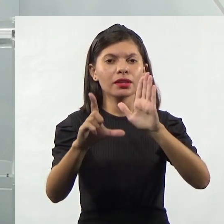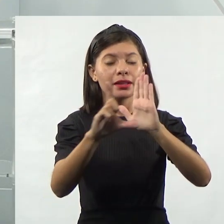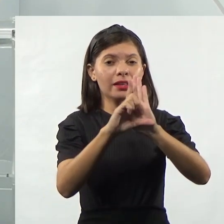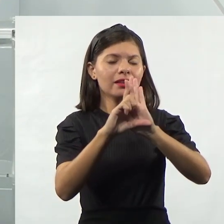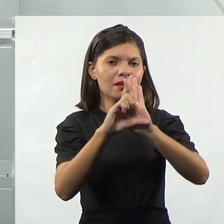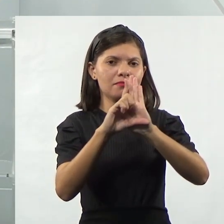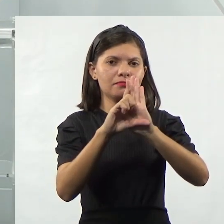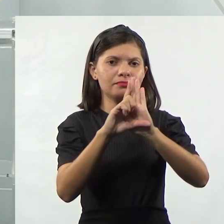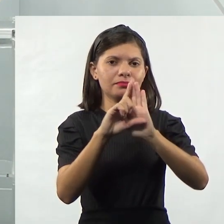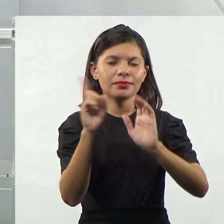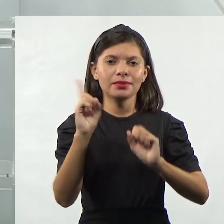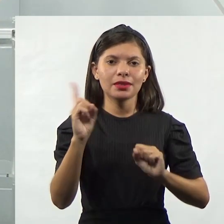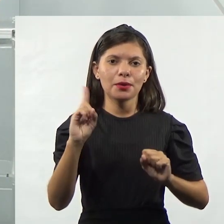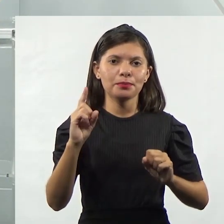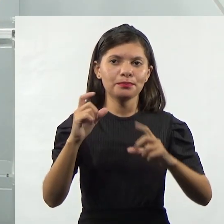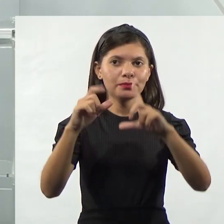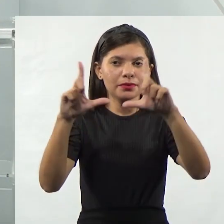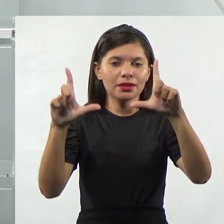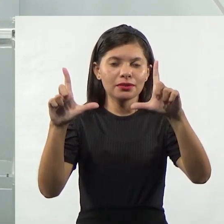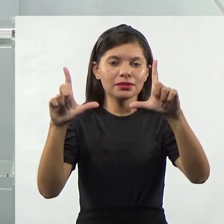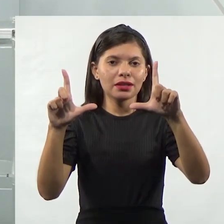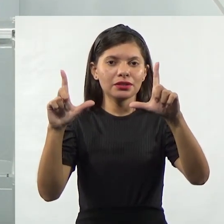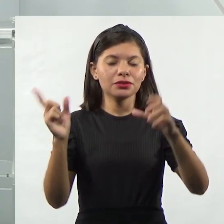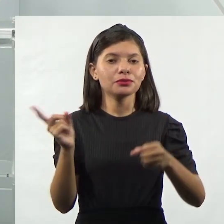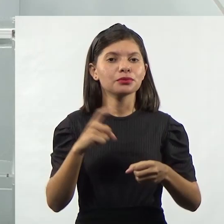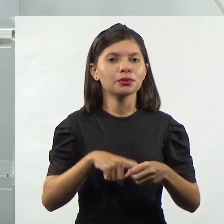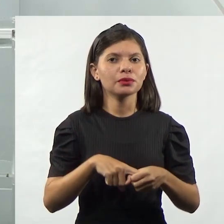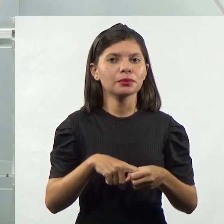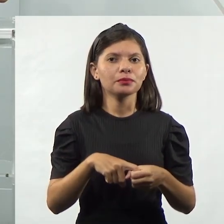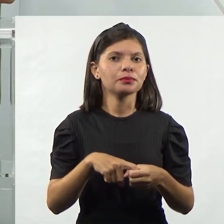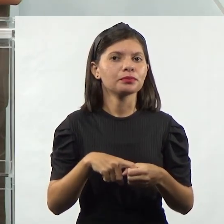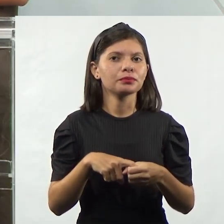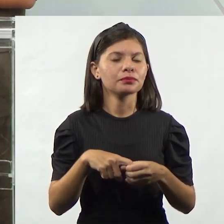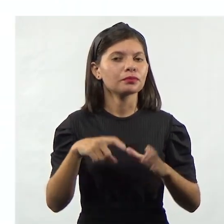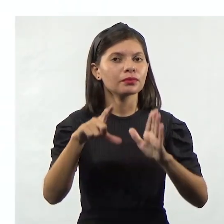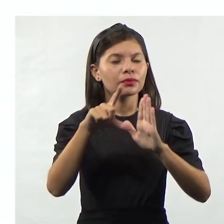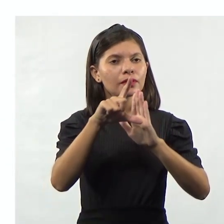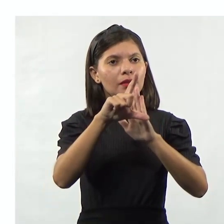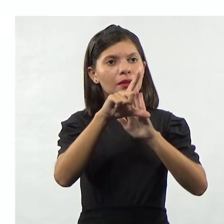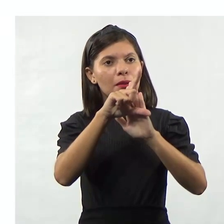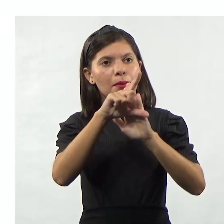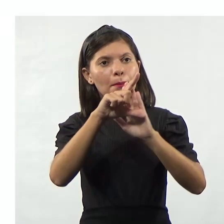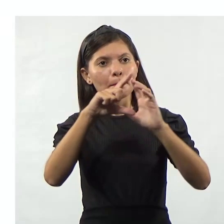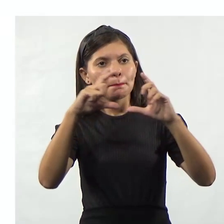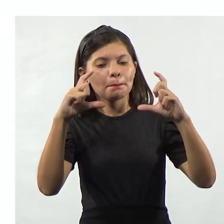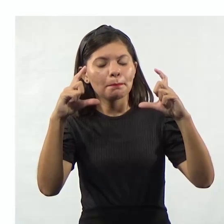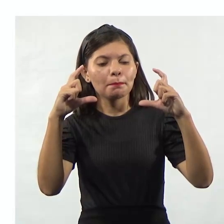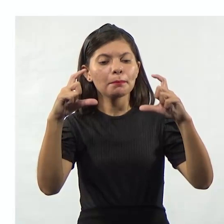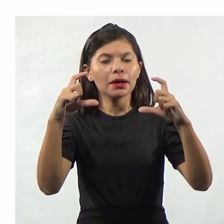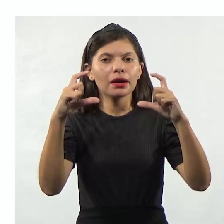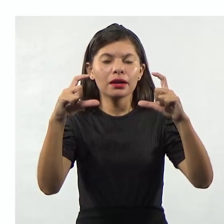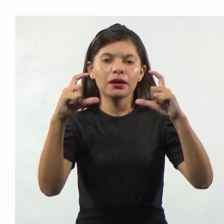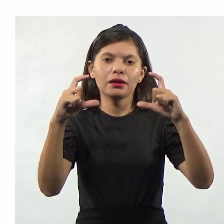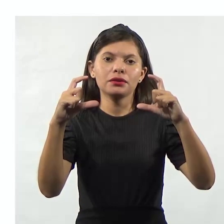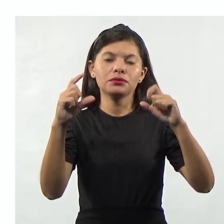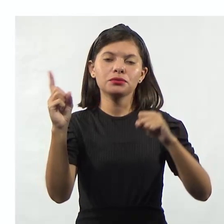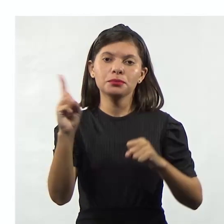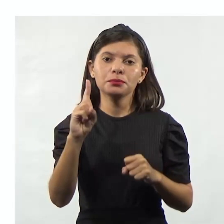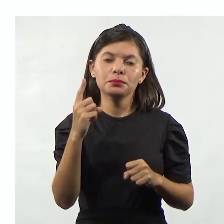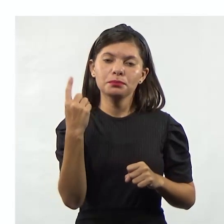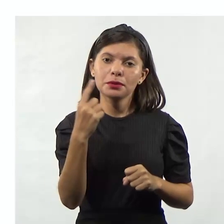submetem à lei 14133. Por quê? Volta lá no slide que vocês vão perceber. Parágrafo